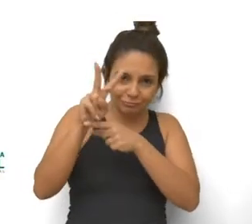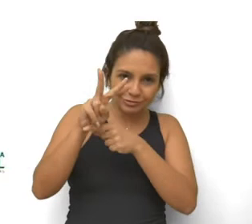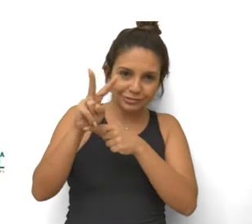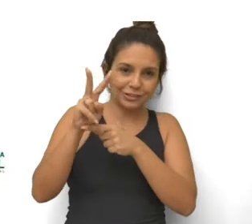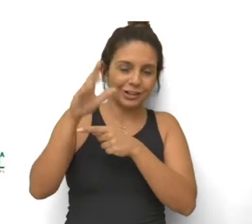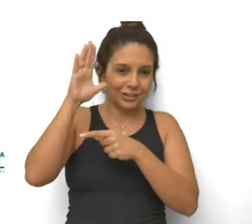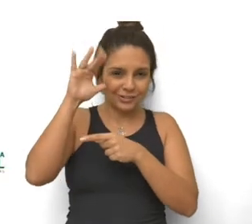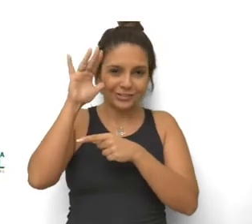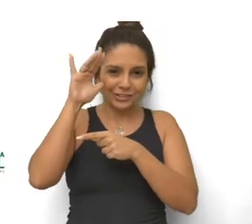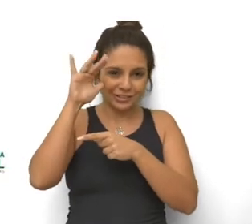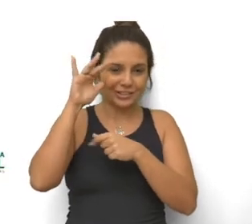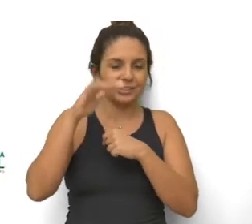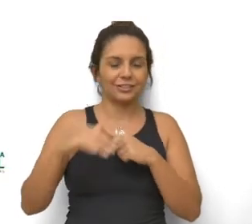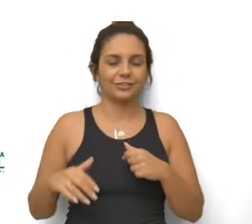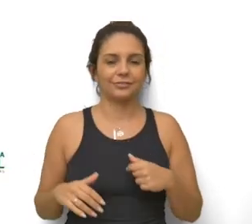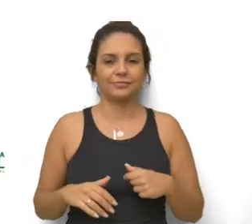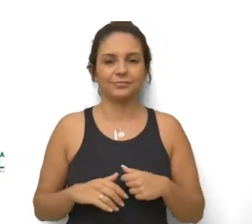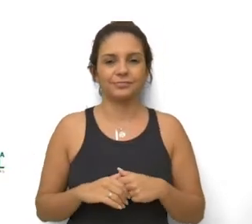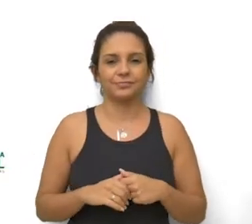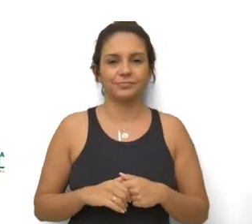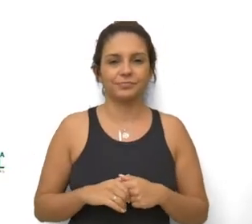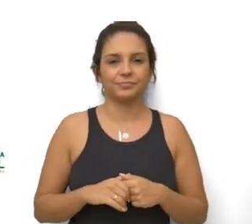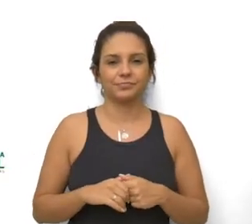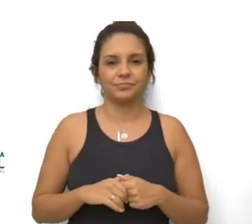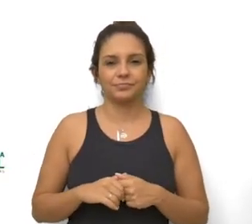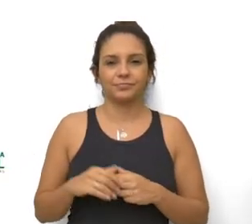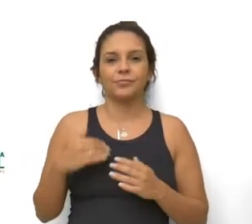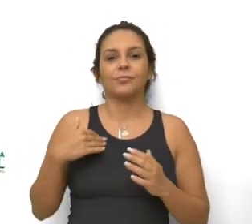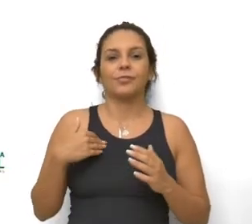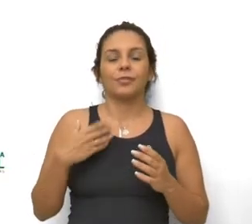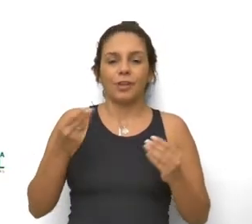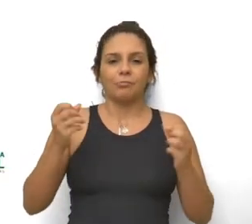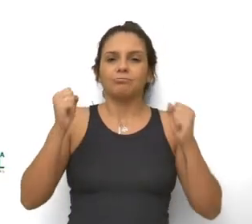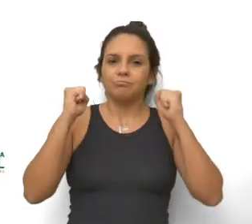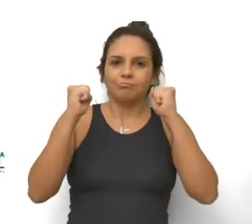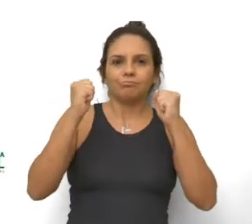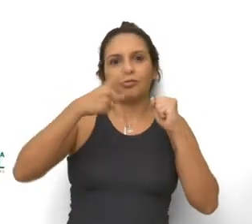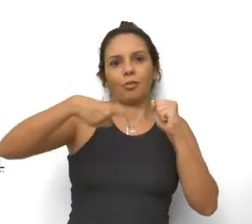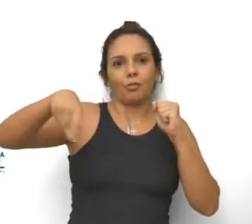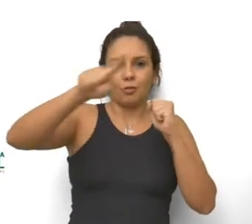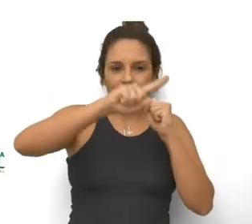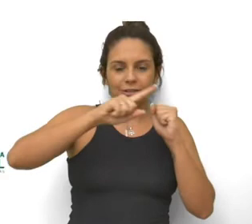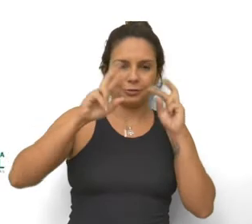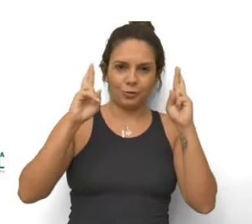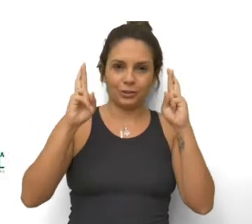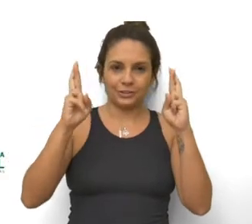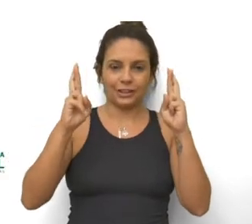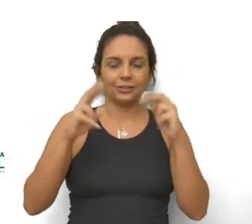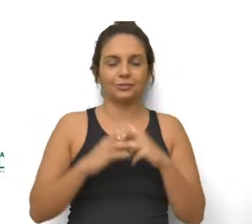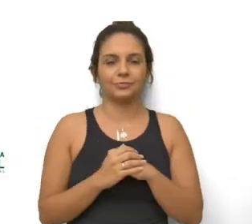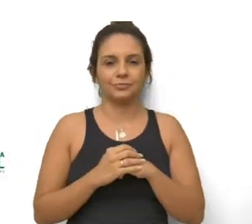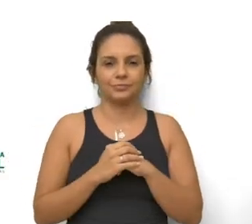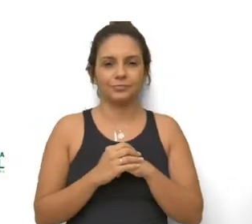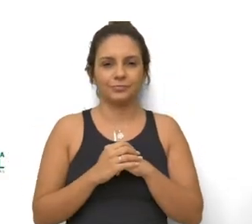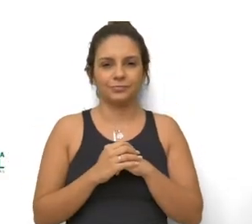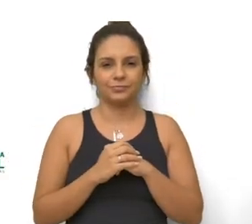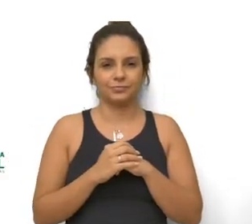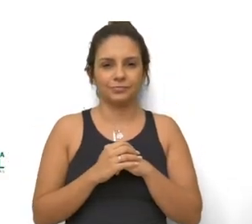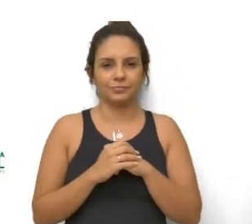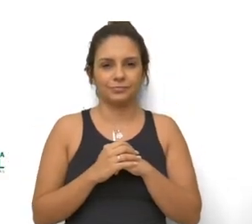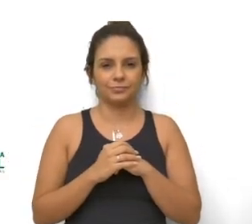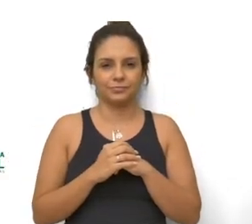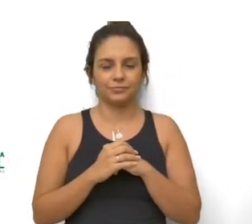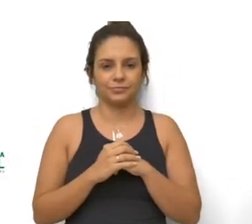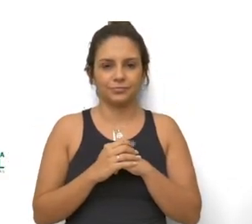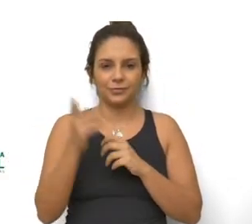bastidor, acompanho de pessoa que vem torcendo por isso há tantos anos, que para mim é um sonhozinho aí